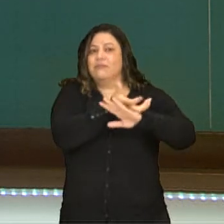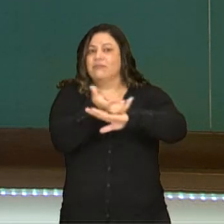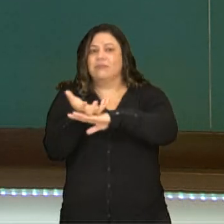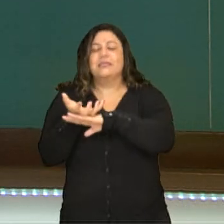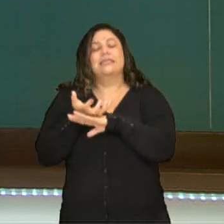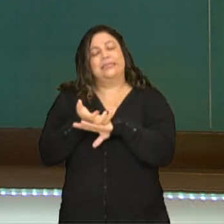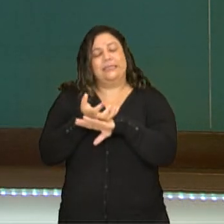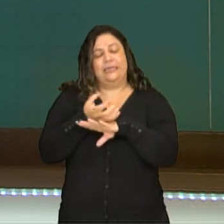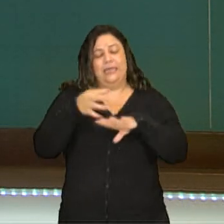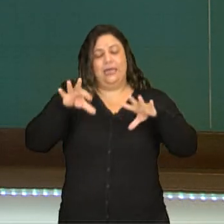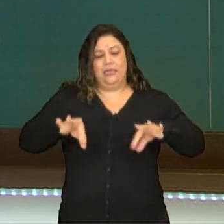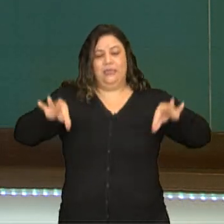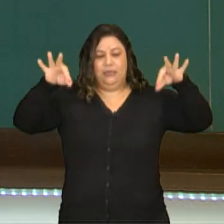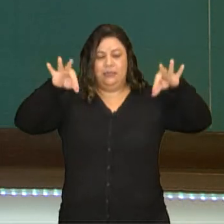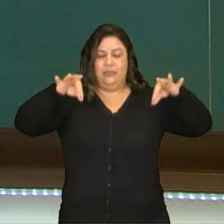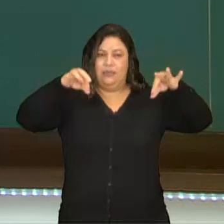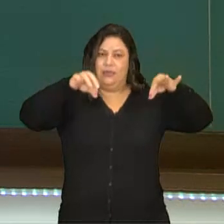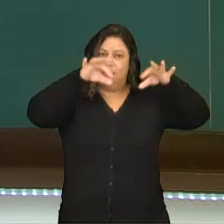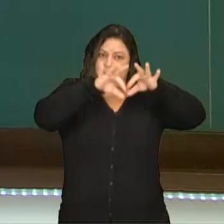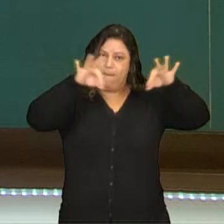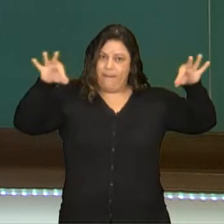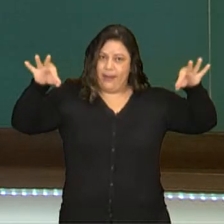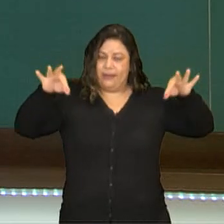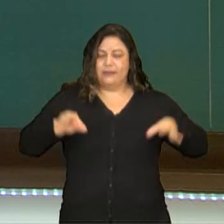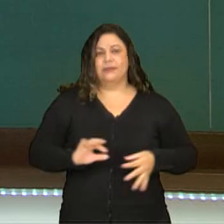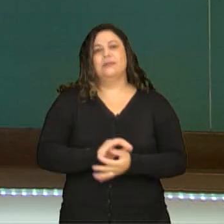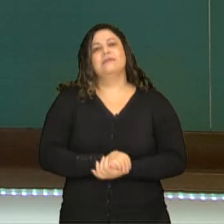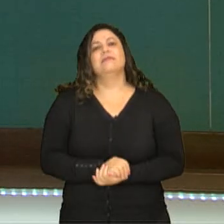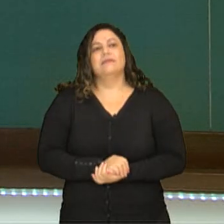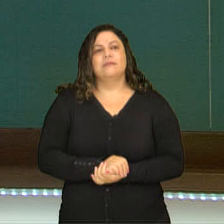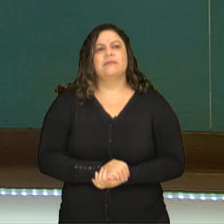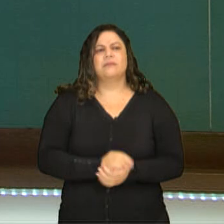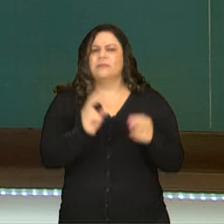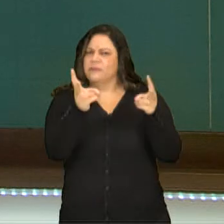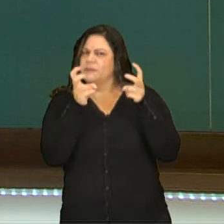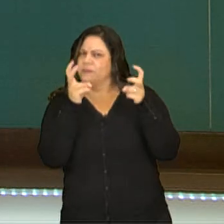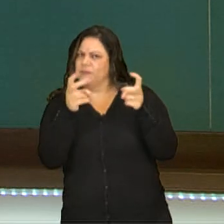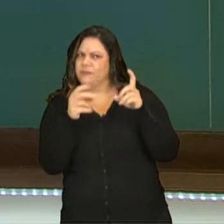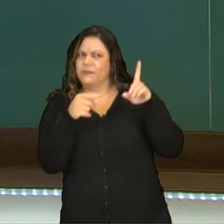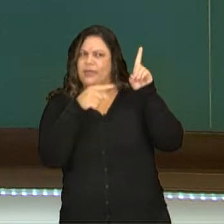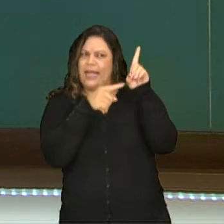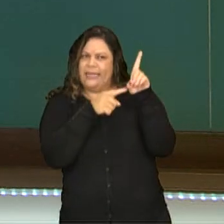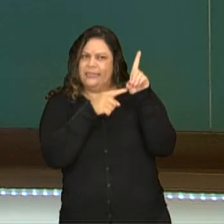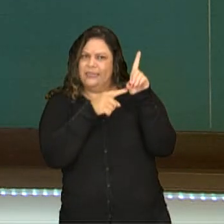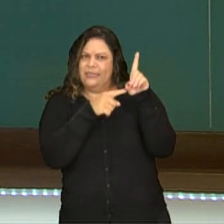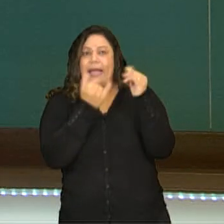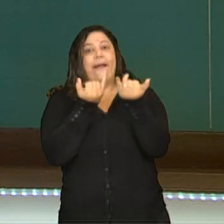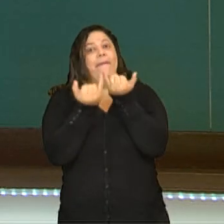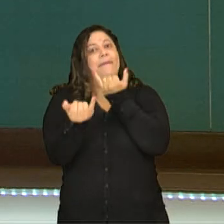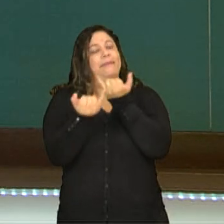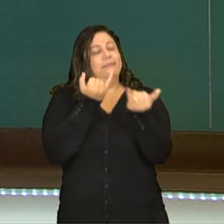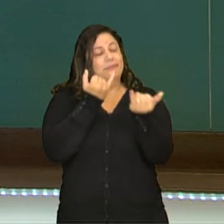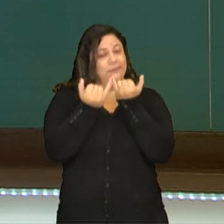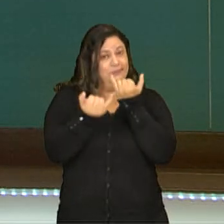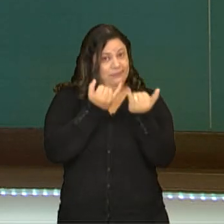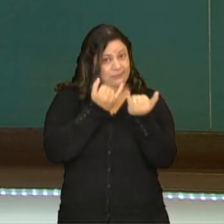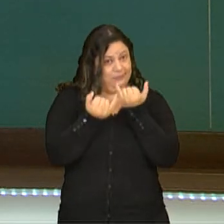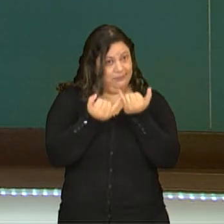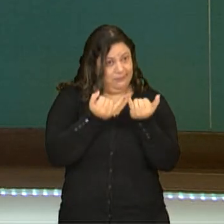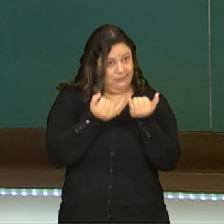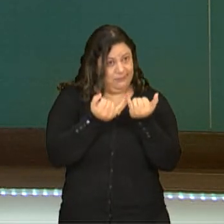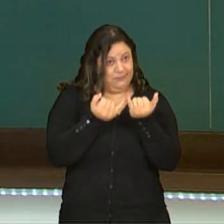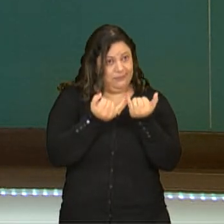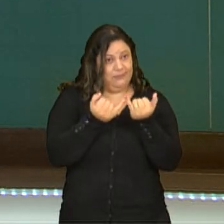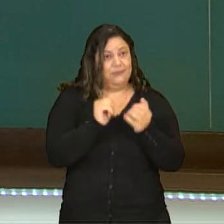secagem e embalagem. Repare que a letra D é parecida com a letra C, ó. Teve mínimas modificações,